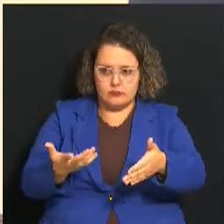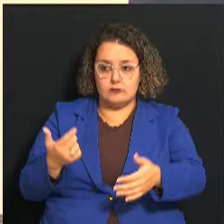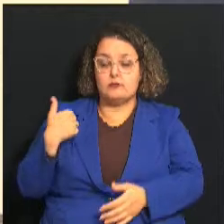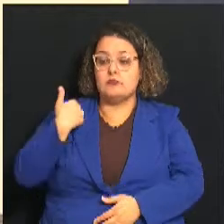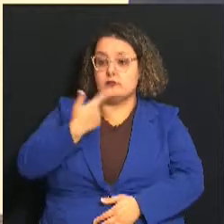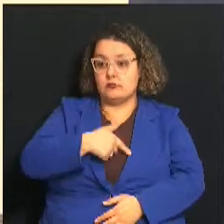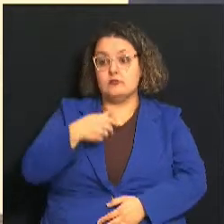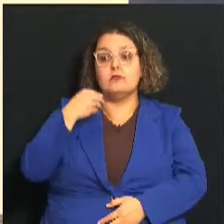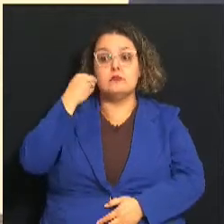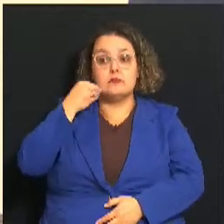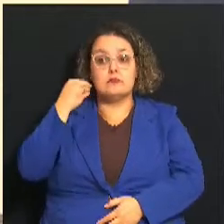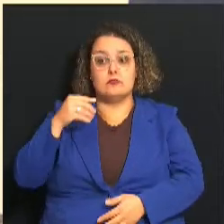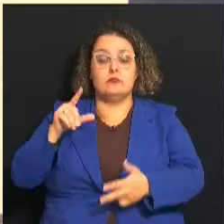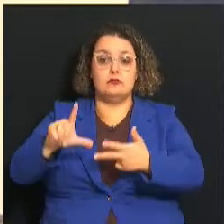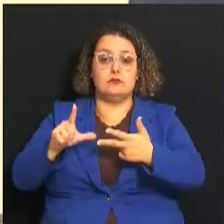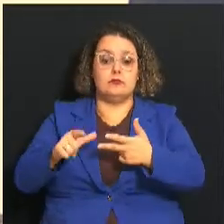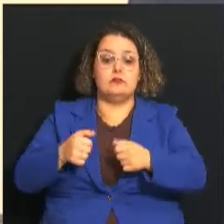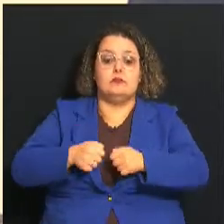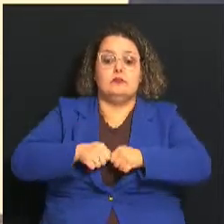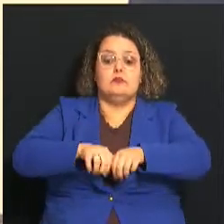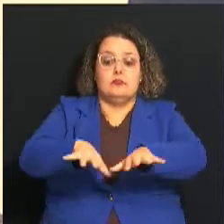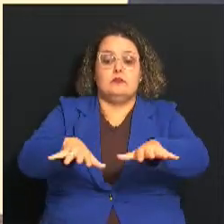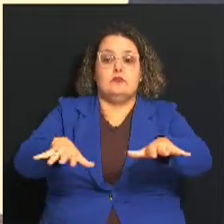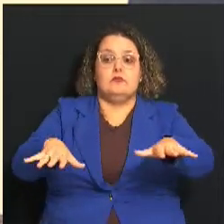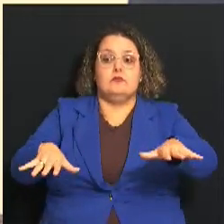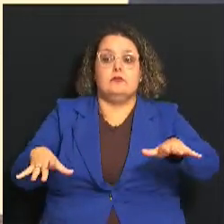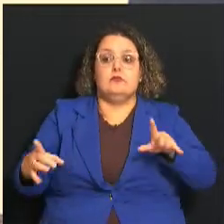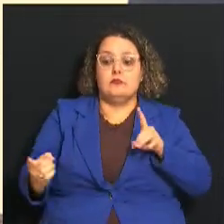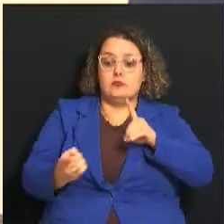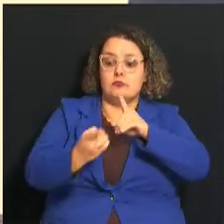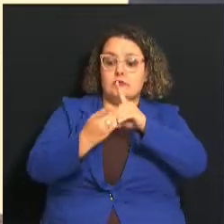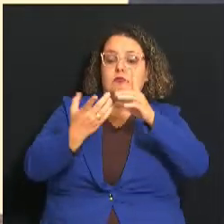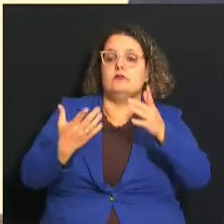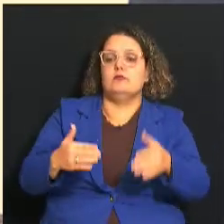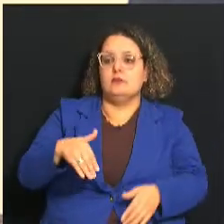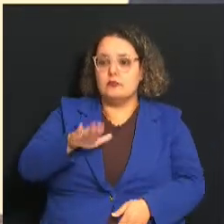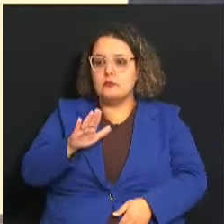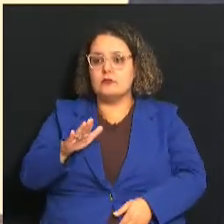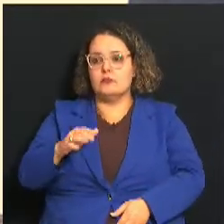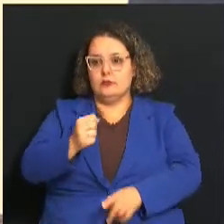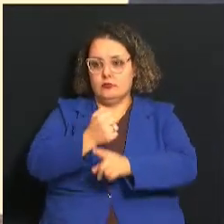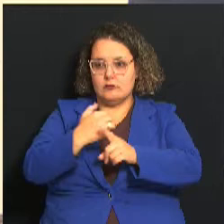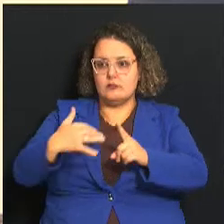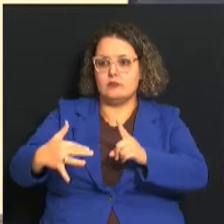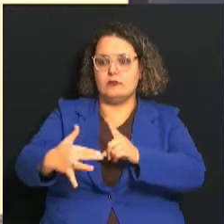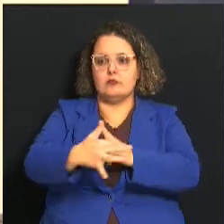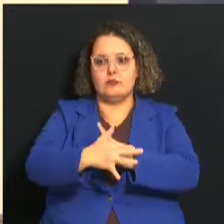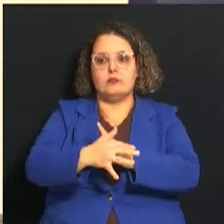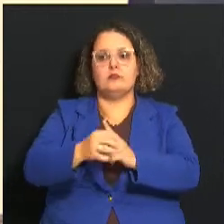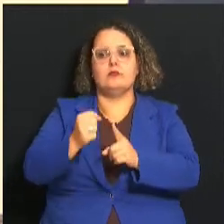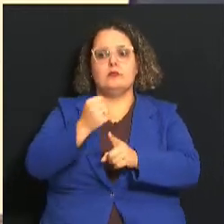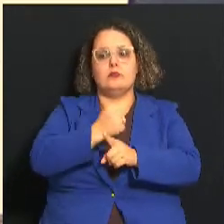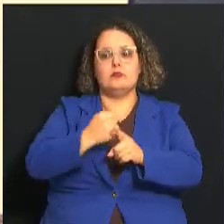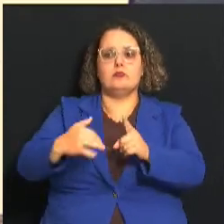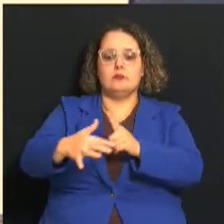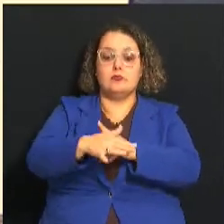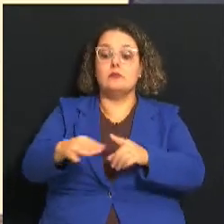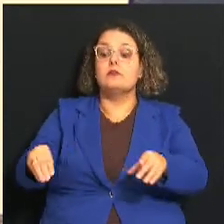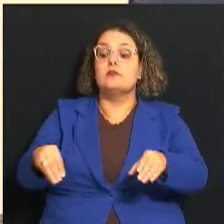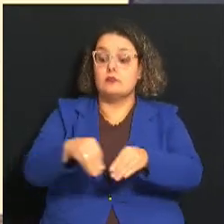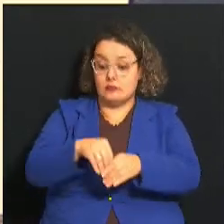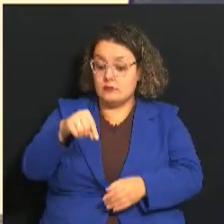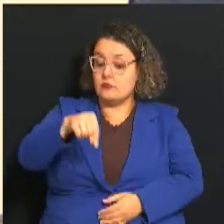Legislativo, amplia e talvez aproxime ainda mais o Legislativo da sociedade, trazendo a sociedade para dentro